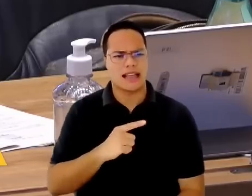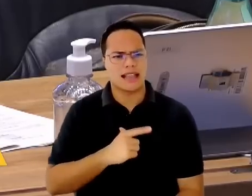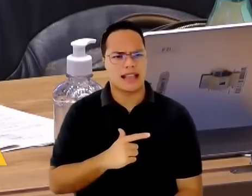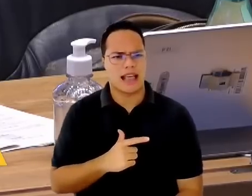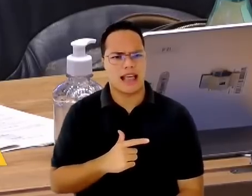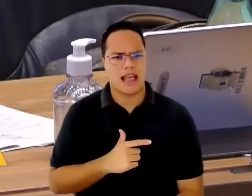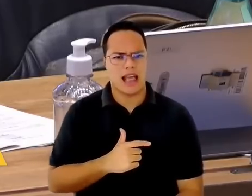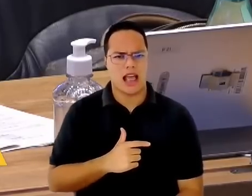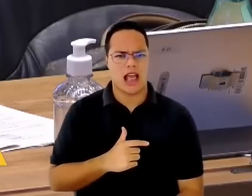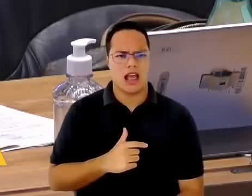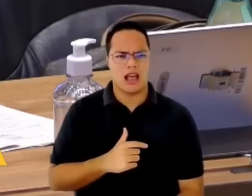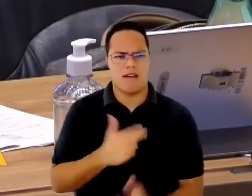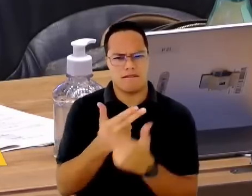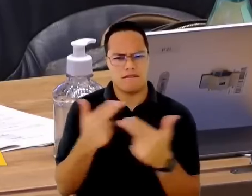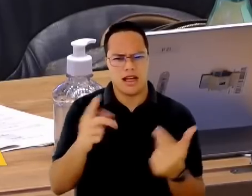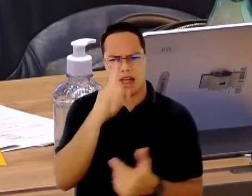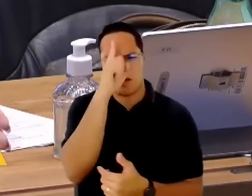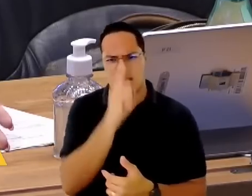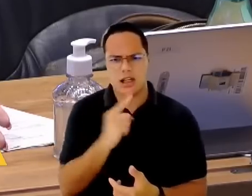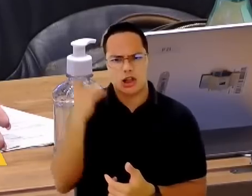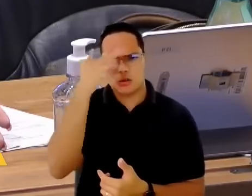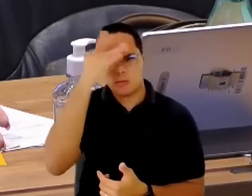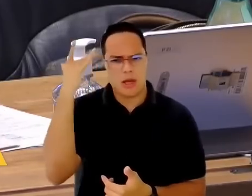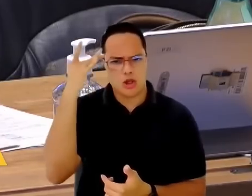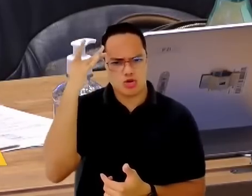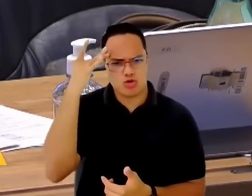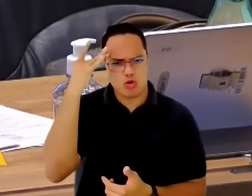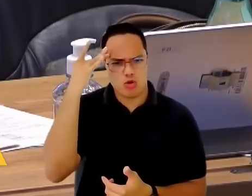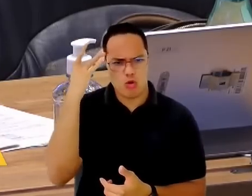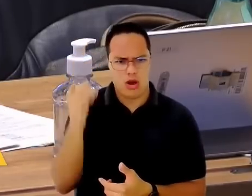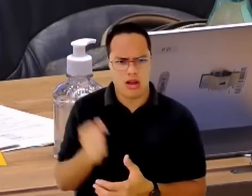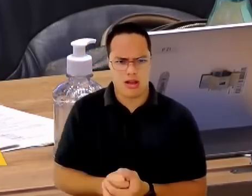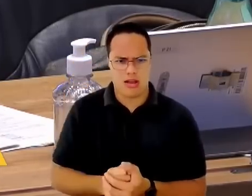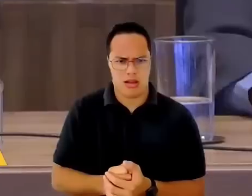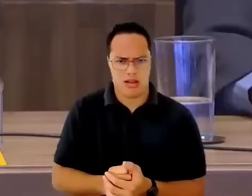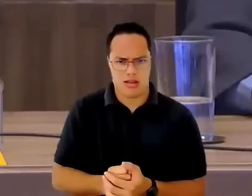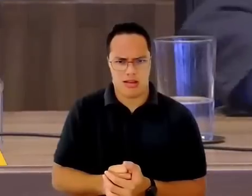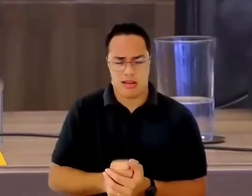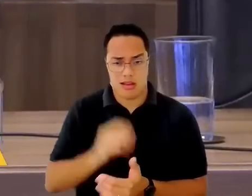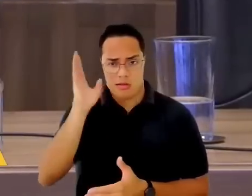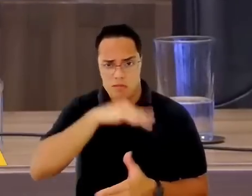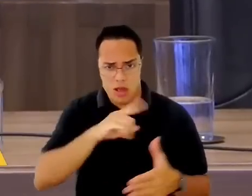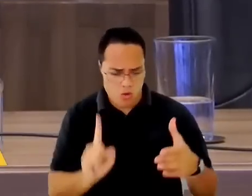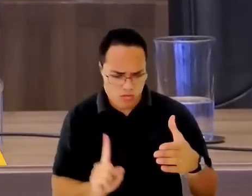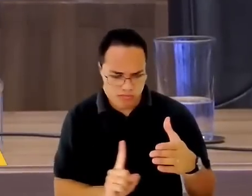infiltrados o senhor tem possibilidade é verdade isso que o senhor tá falando